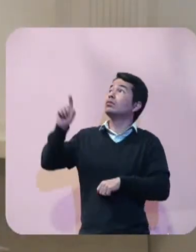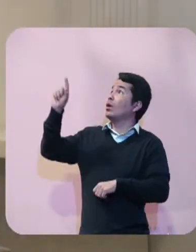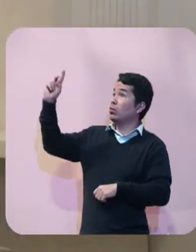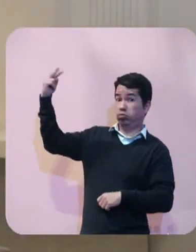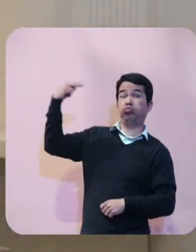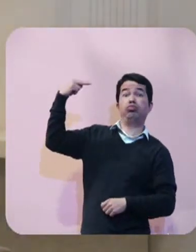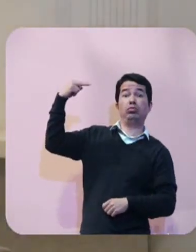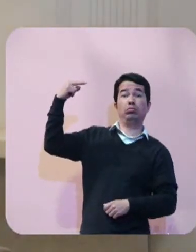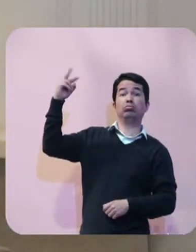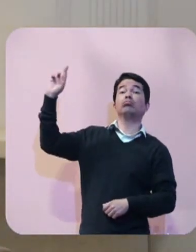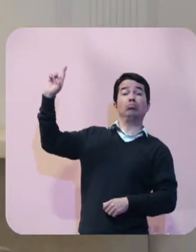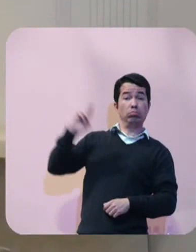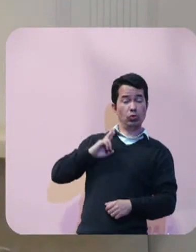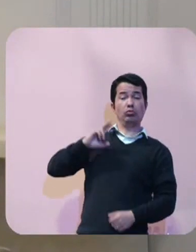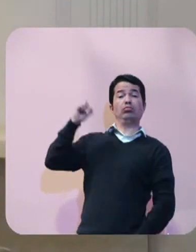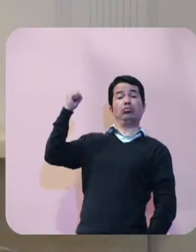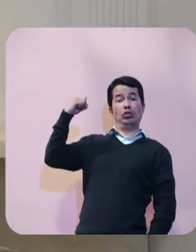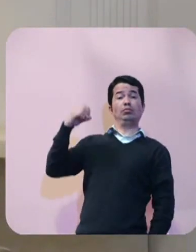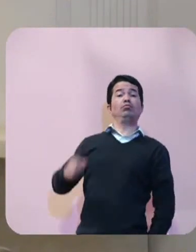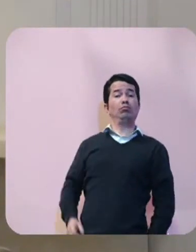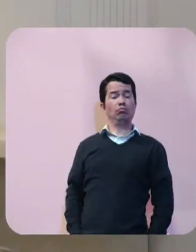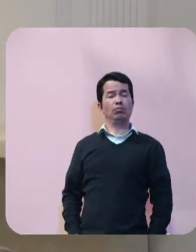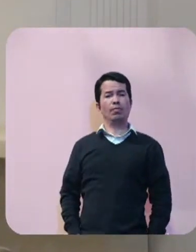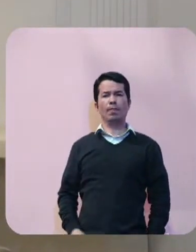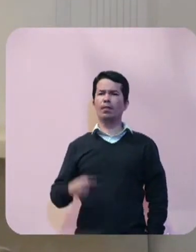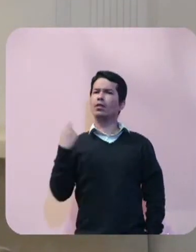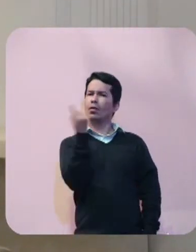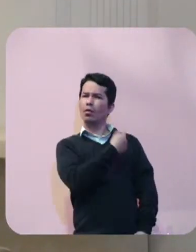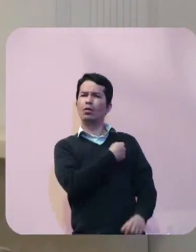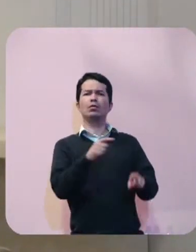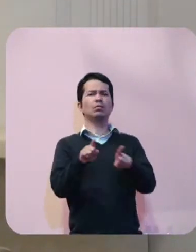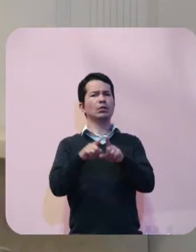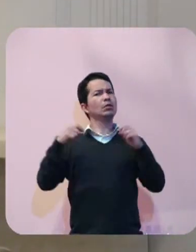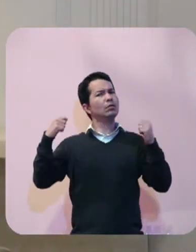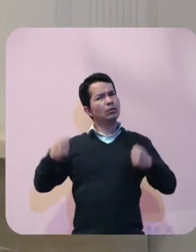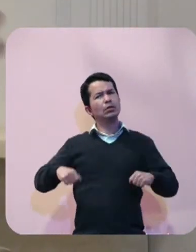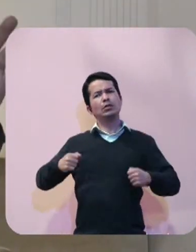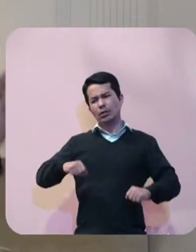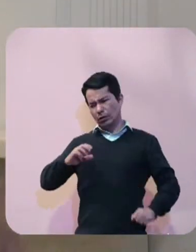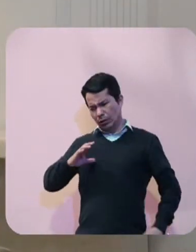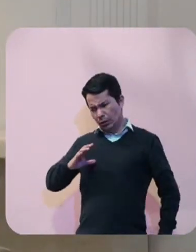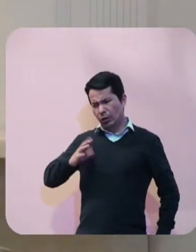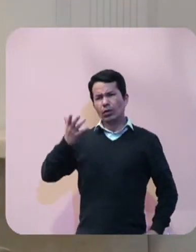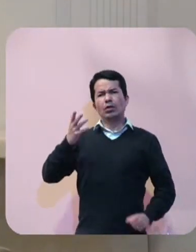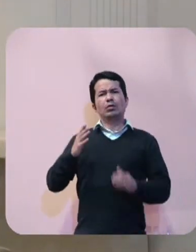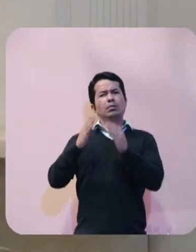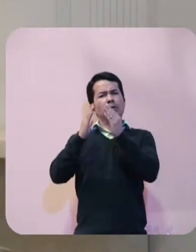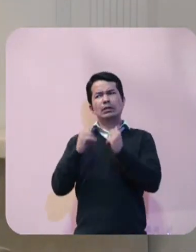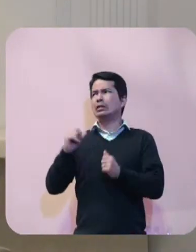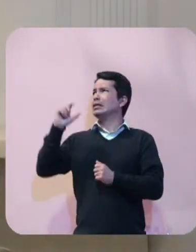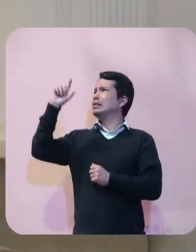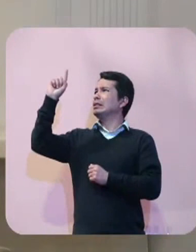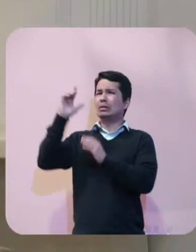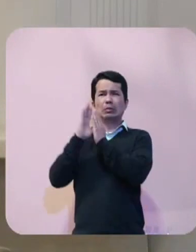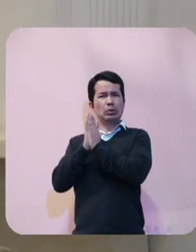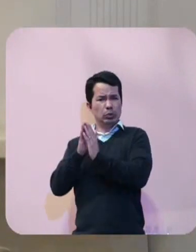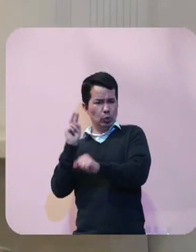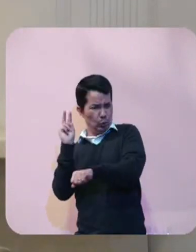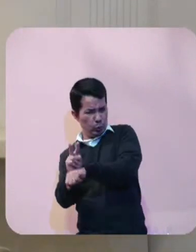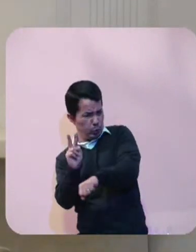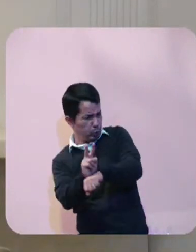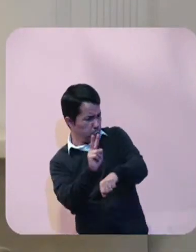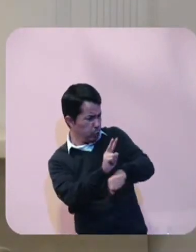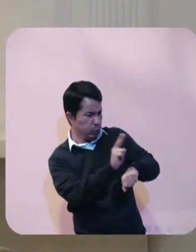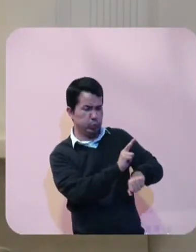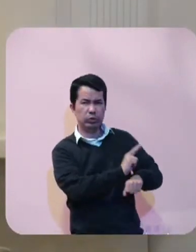protege. E a gente tem que dizer: Senhor, protege os nossos filhos. Existem ataques ataques